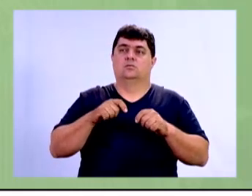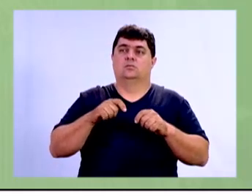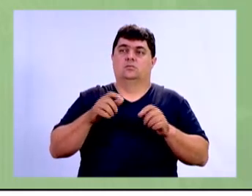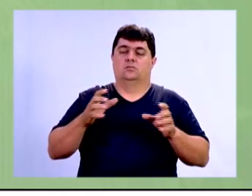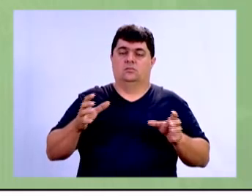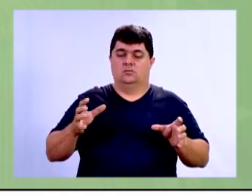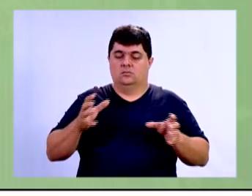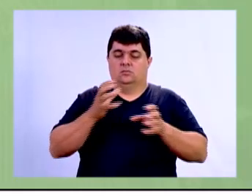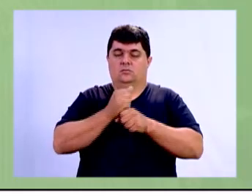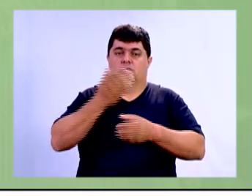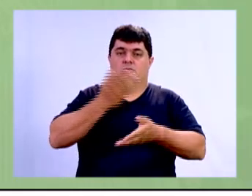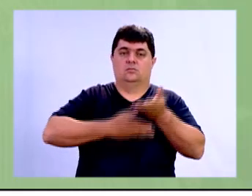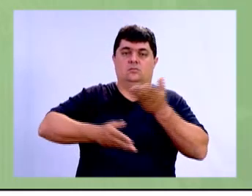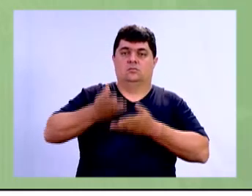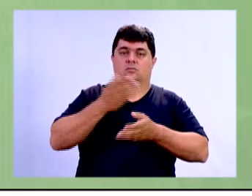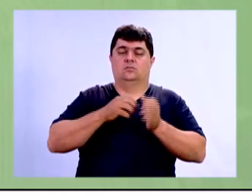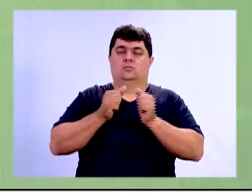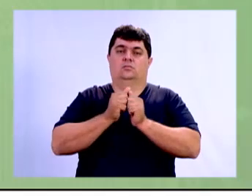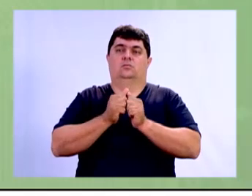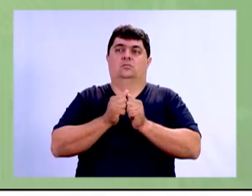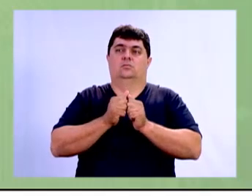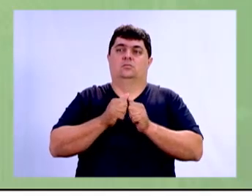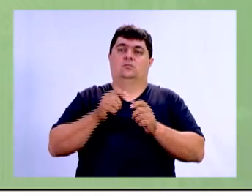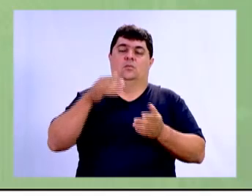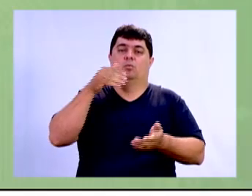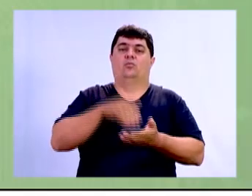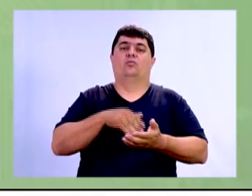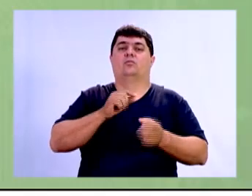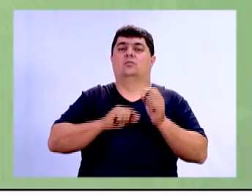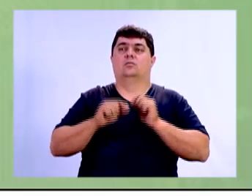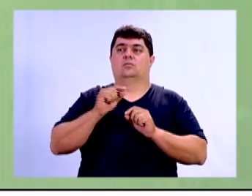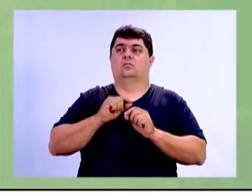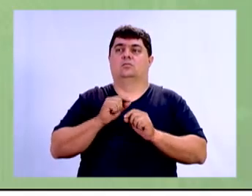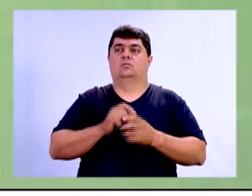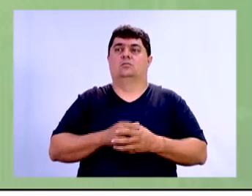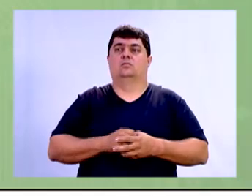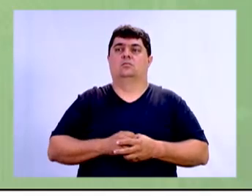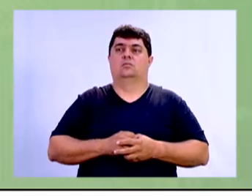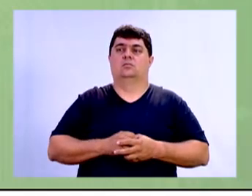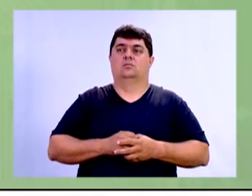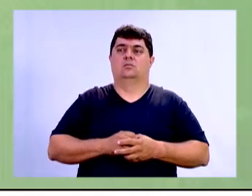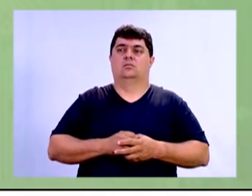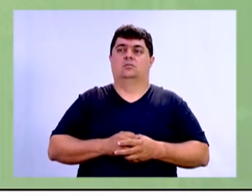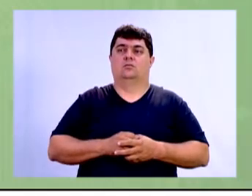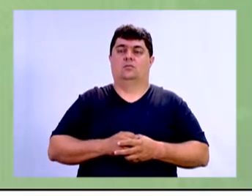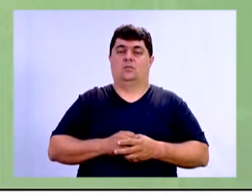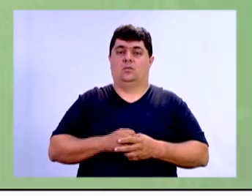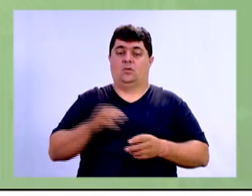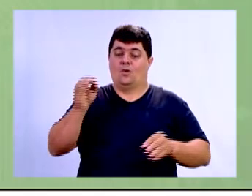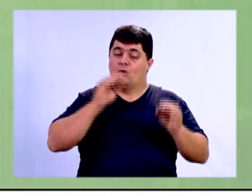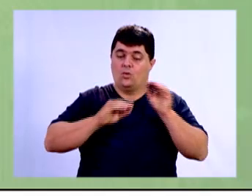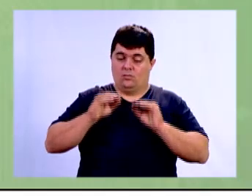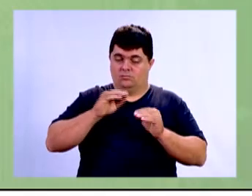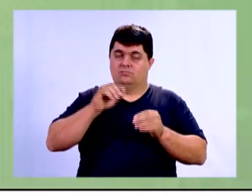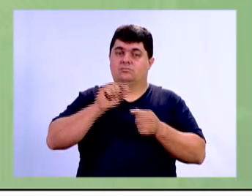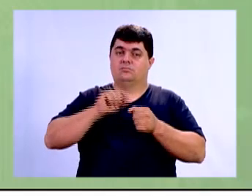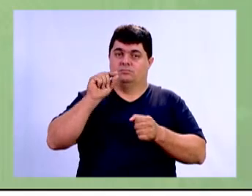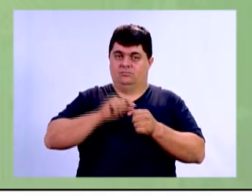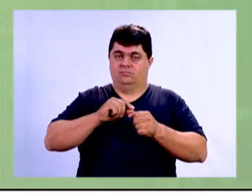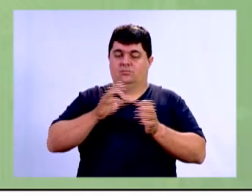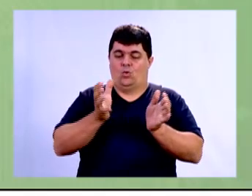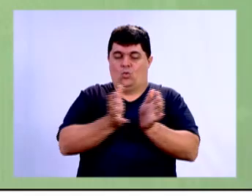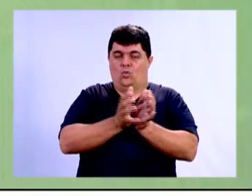complementam os relacionamentos entre eles. E por fim, né? Por fim não, implementar as coleções desses objetos, como é que